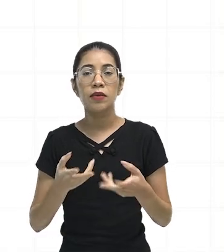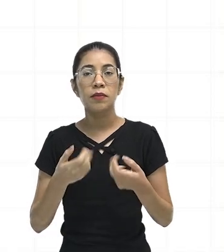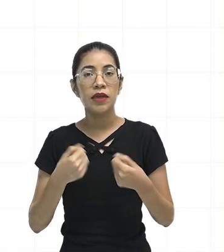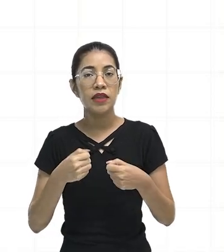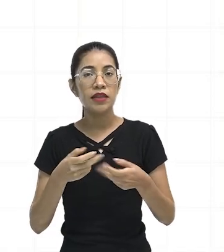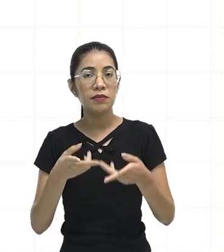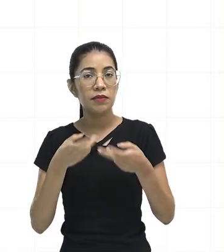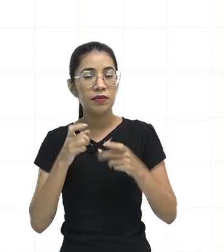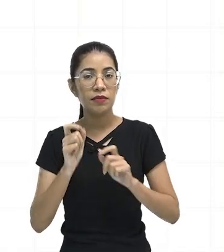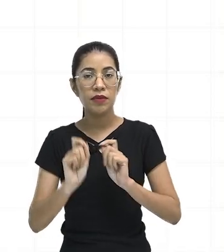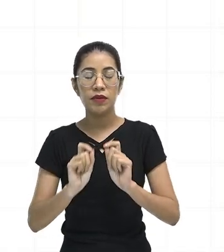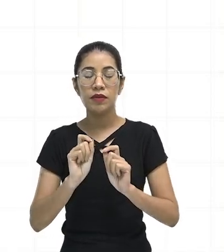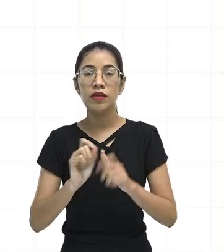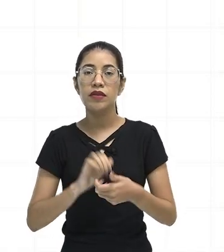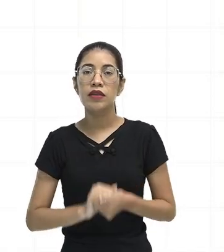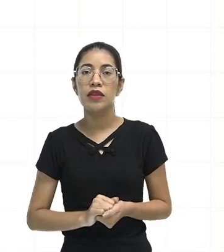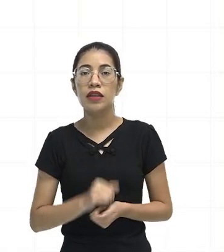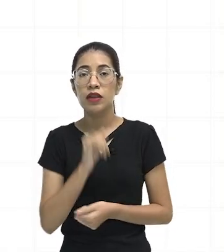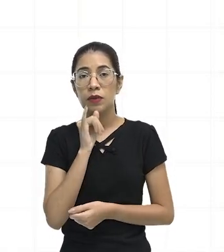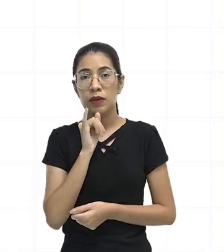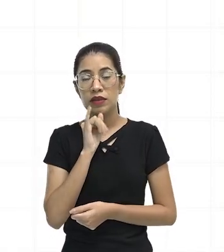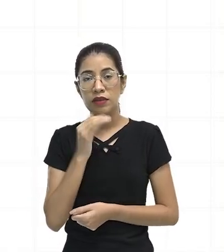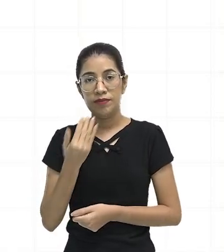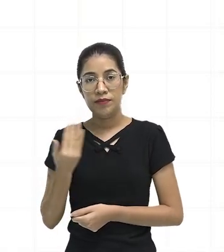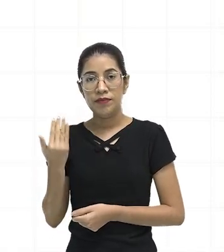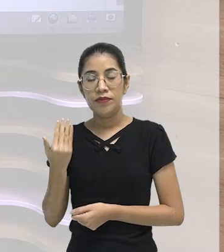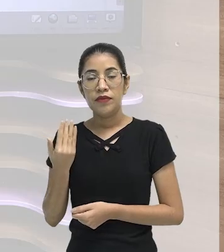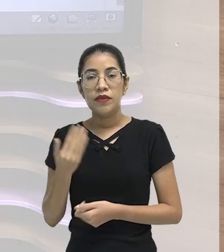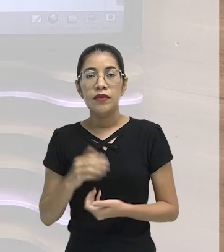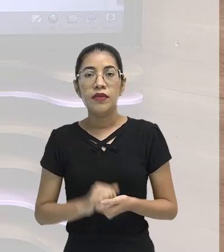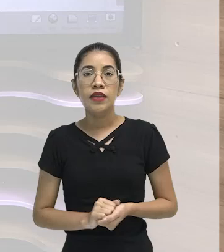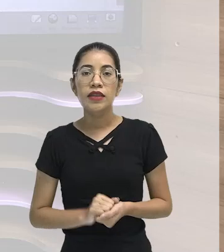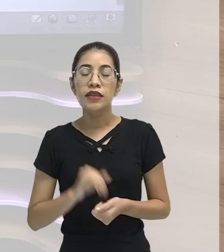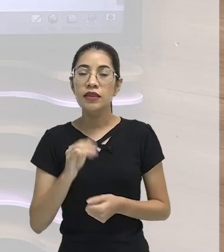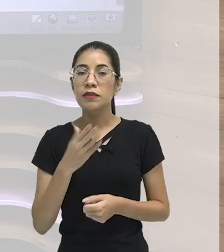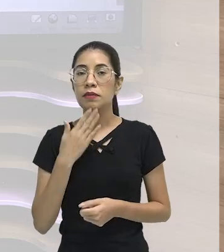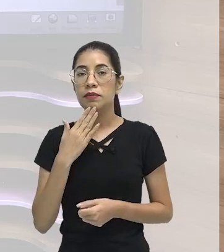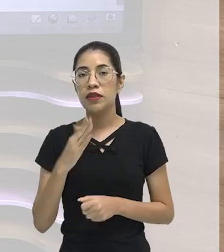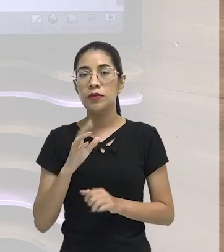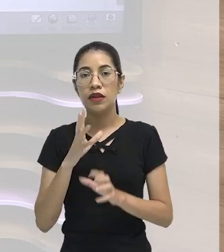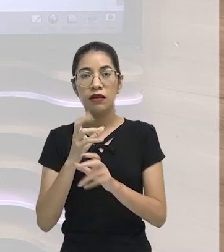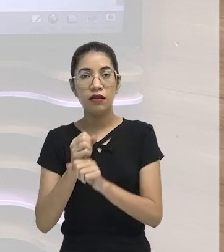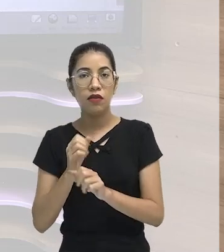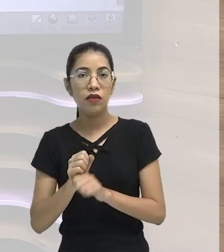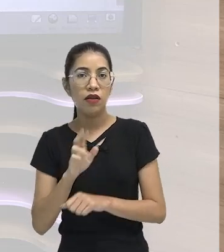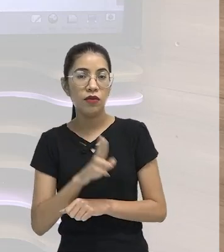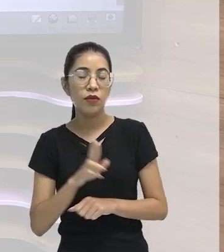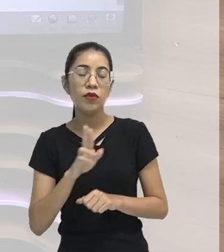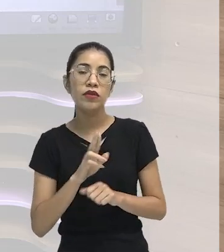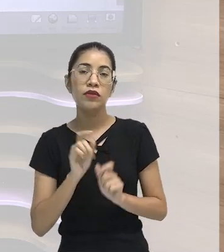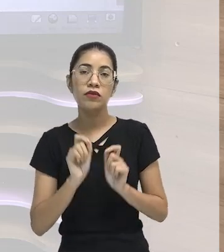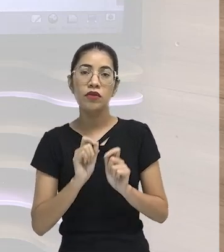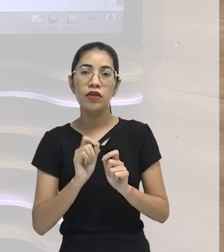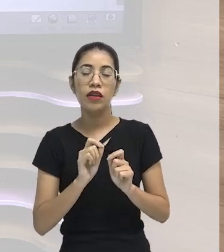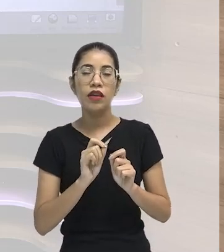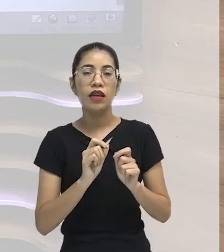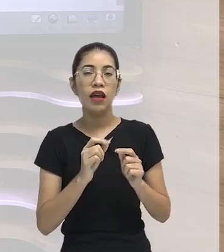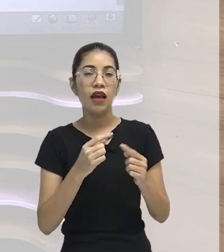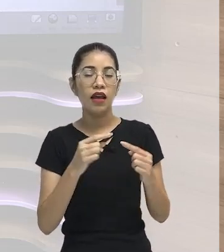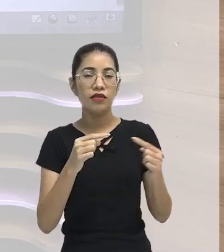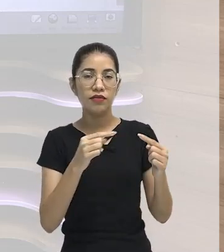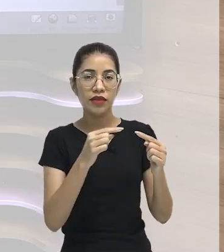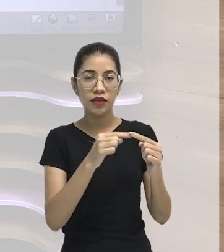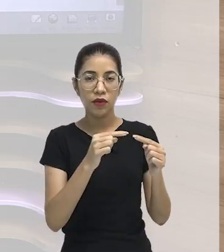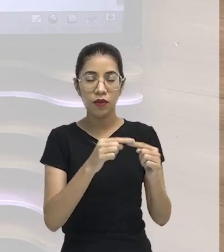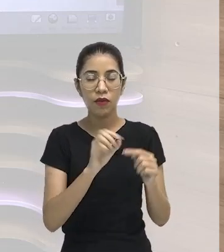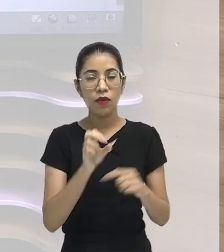perceber que, nesse tipo de questão, quando ele pede para você calcular, usando grandezas diretamente